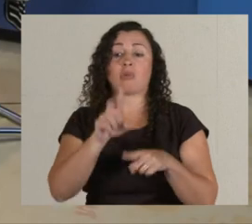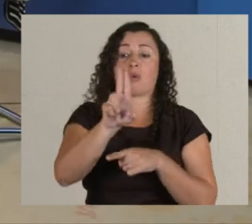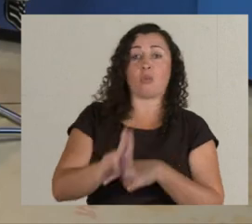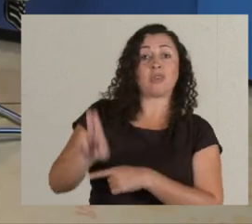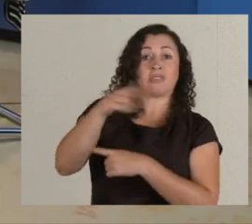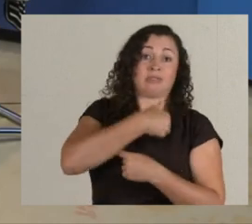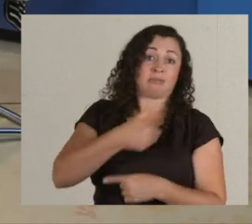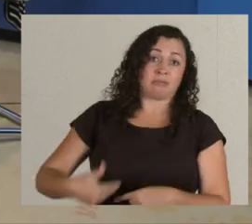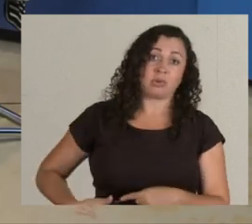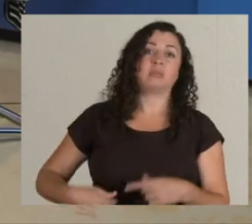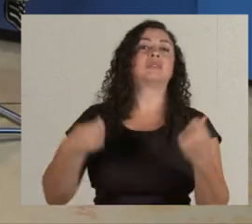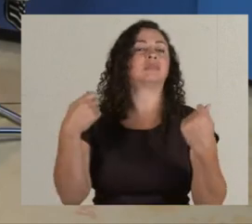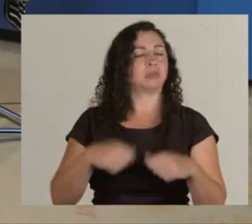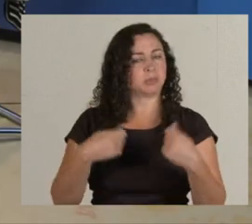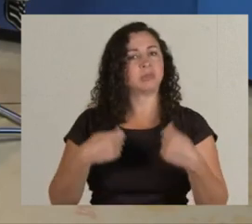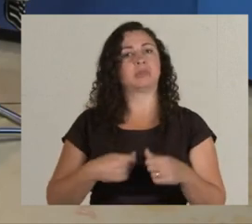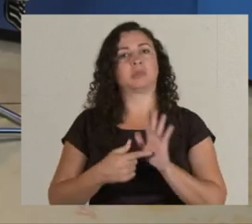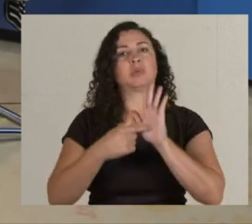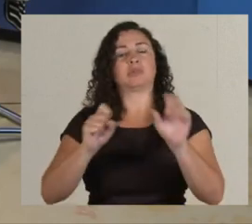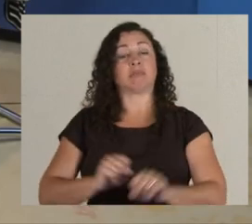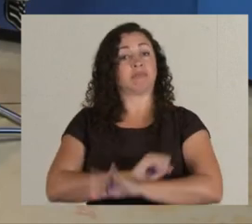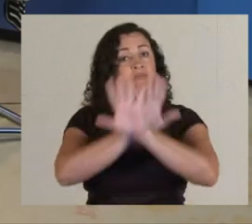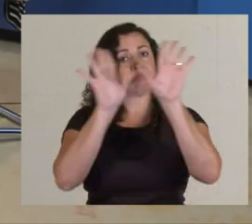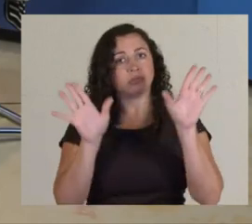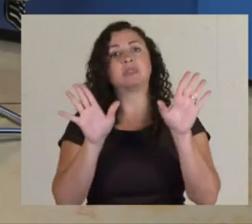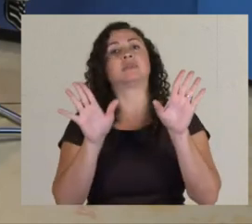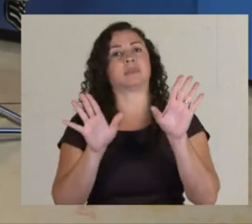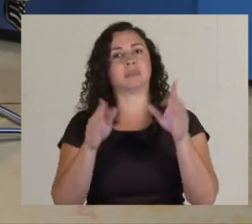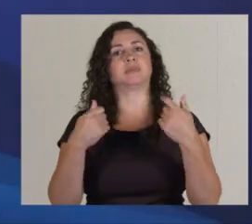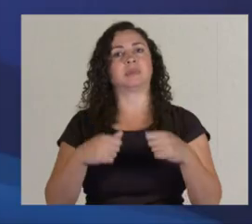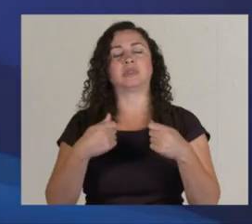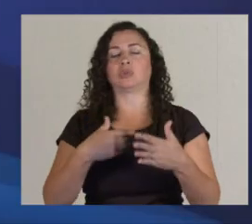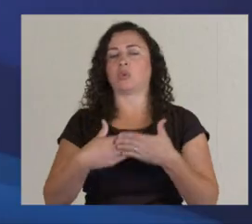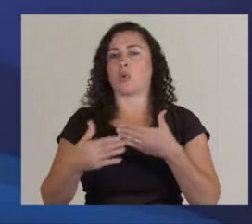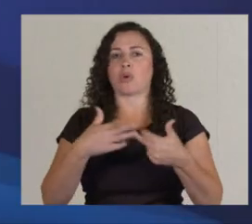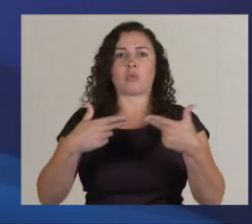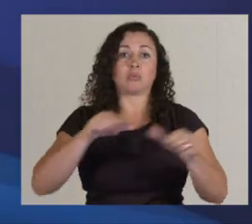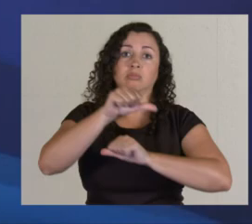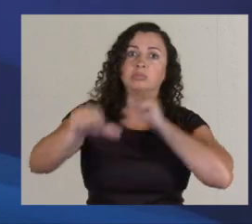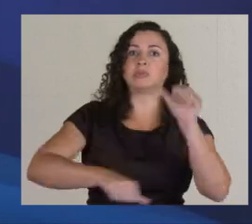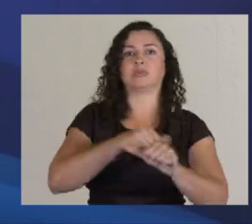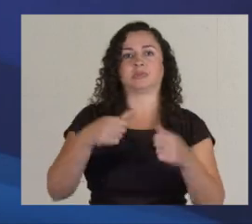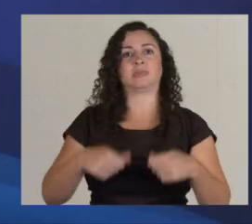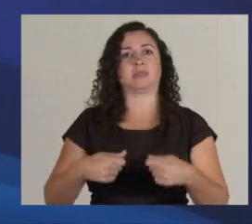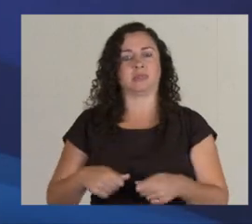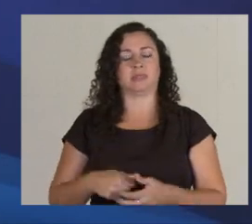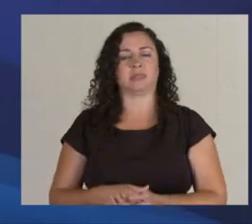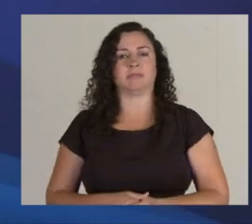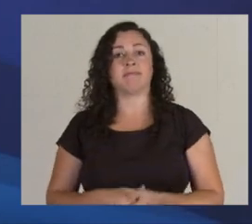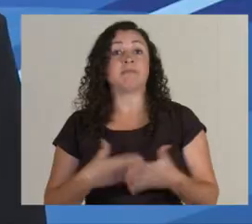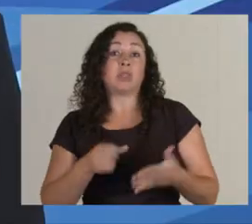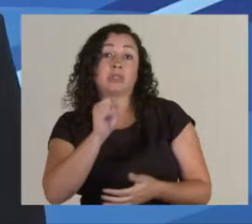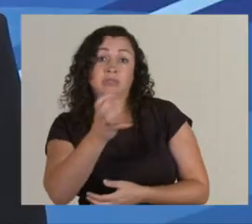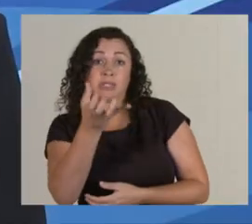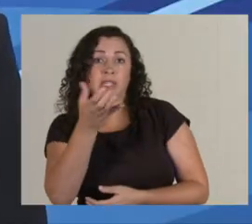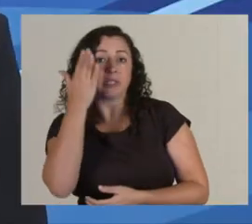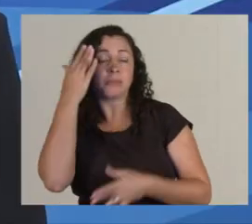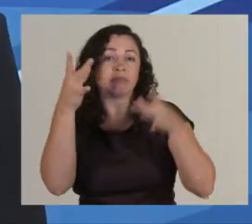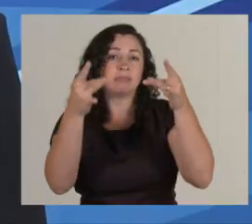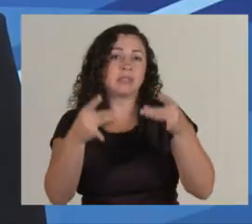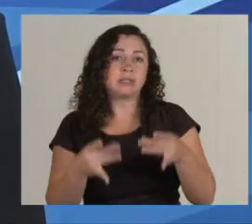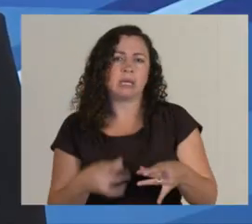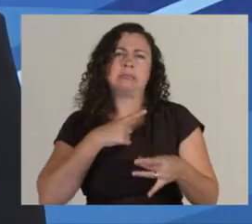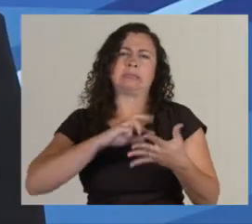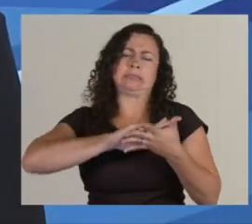que a universidade ela tem que primar pelo critério da transparência numa mudança tão radical quanto essa. Então, aí, quem quiser saber